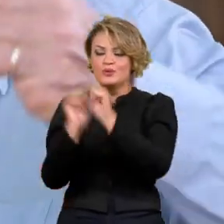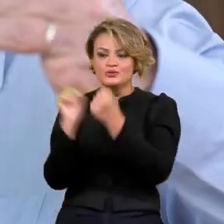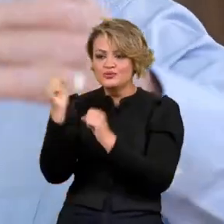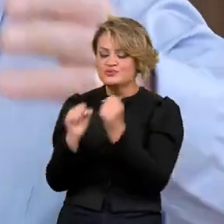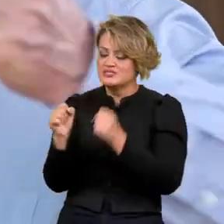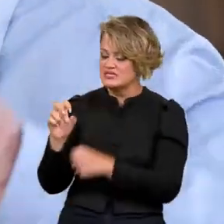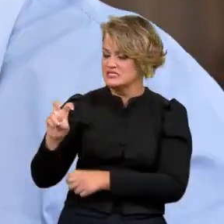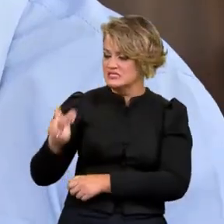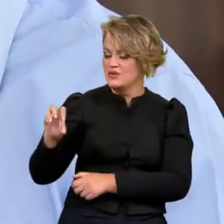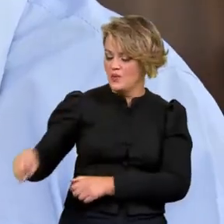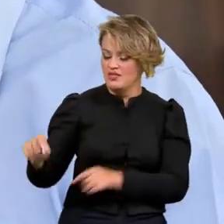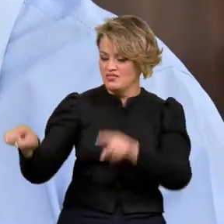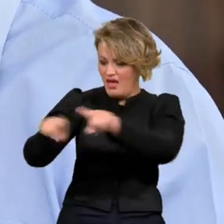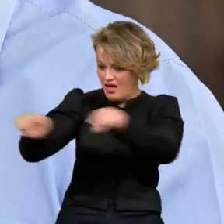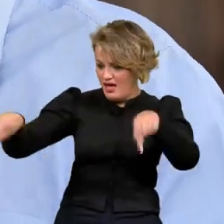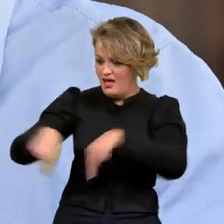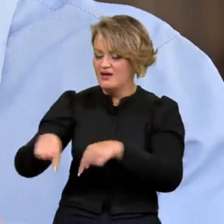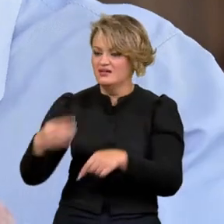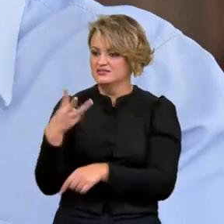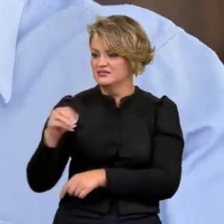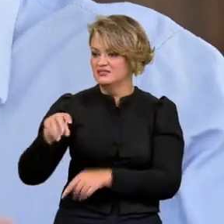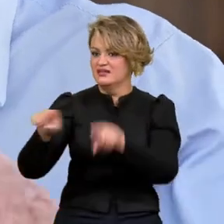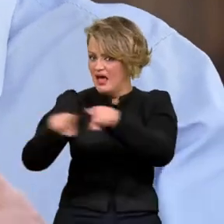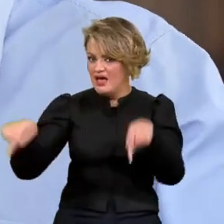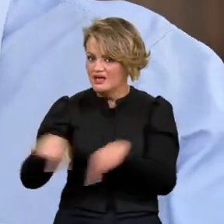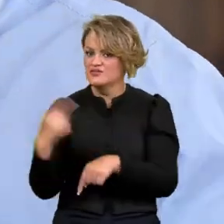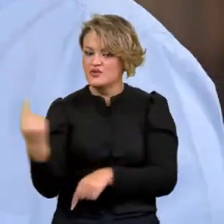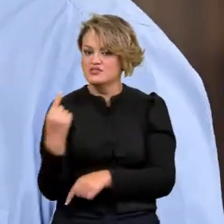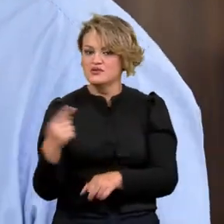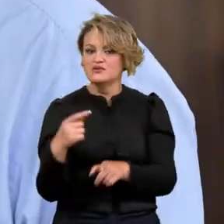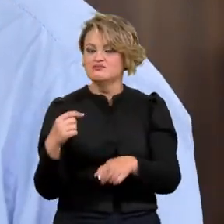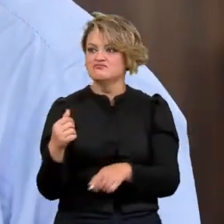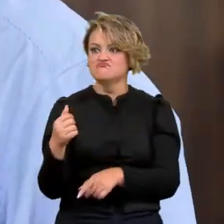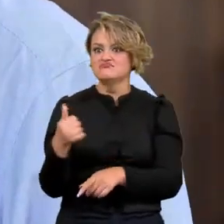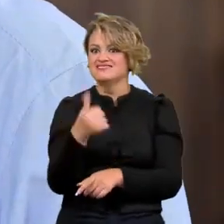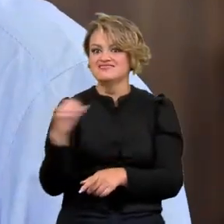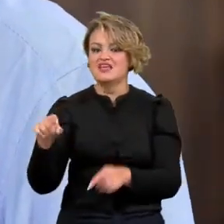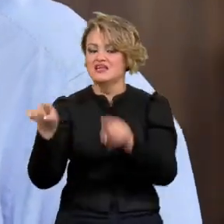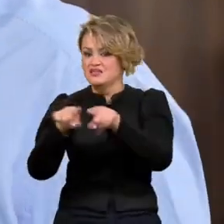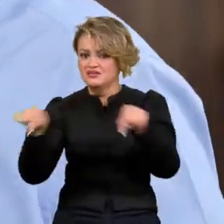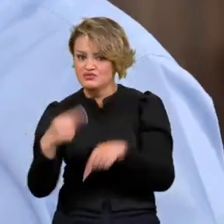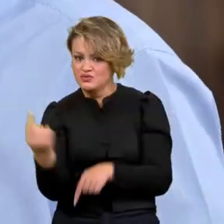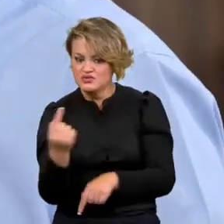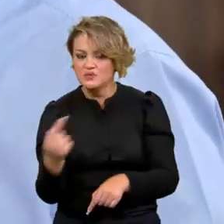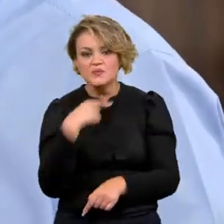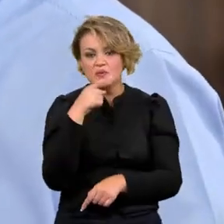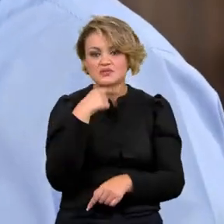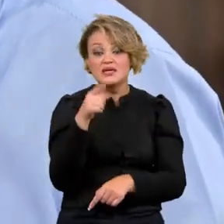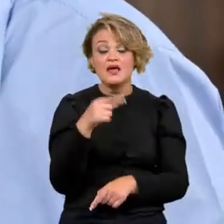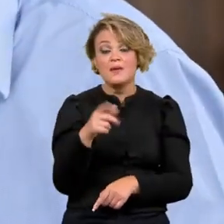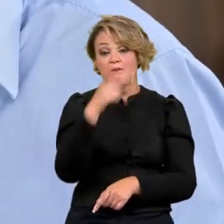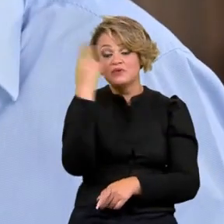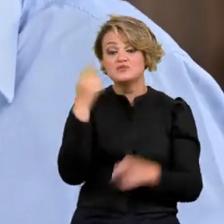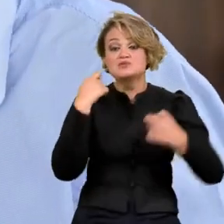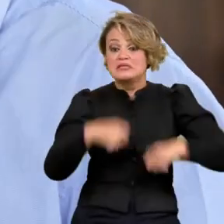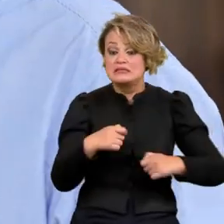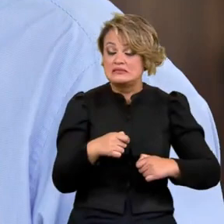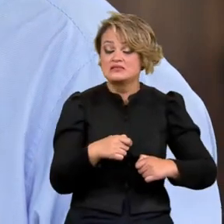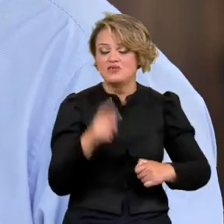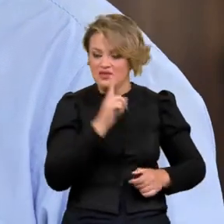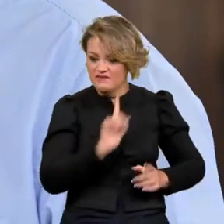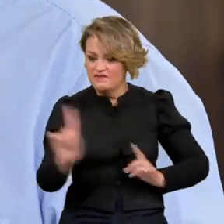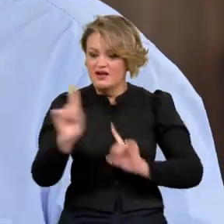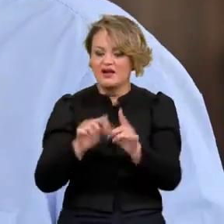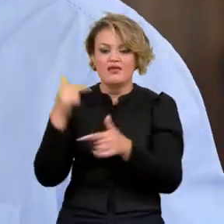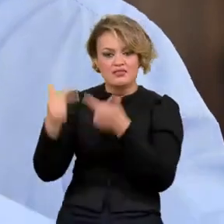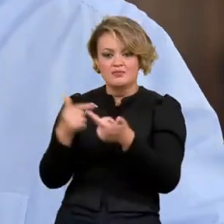hectados sozinho sem editar sozinho então é preciso que as pessoas têm gente que trabalhe isso é importante porque é o trabalho que